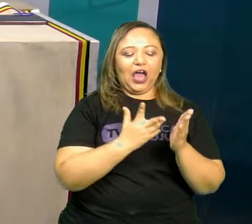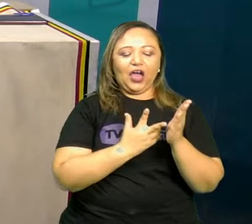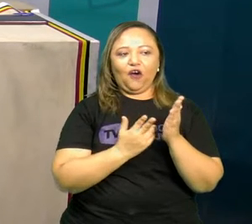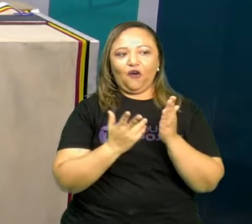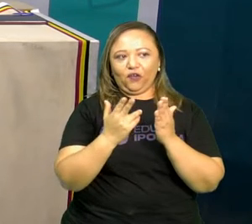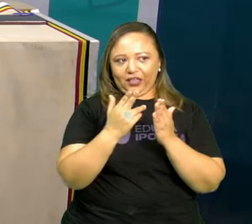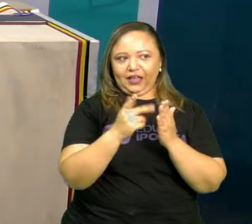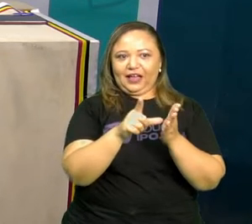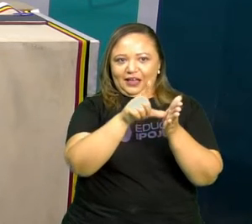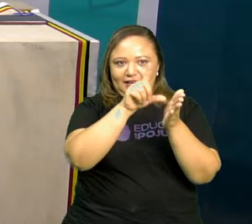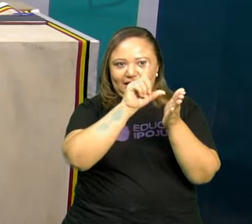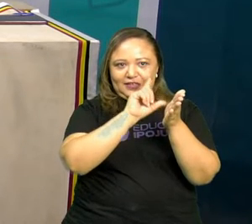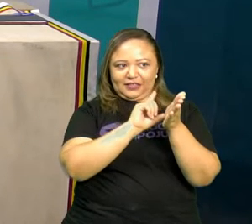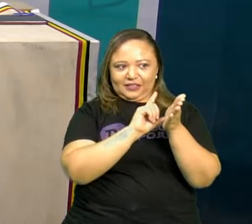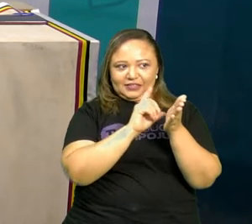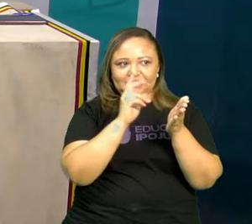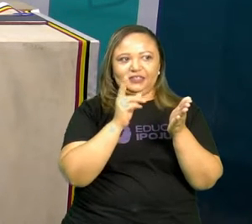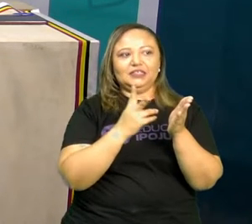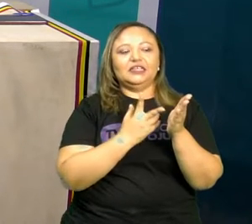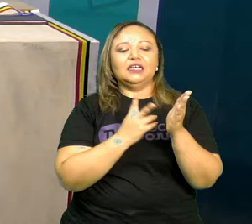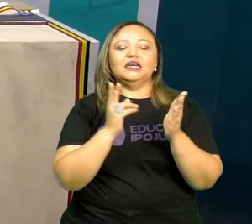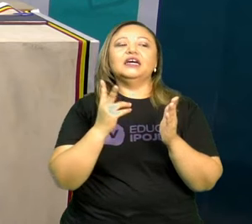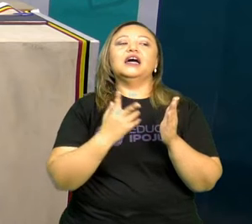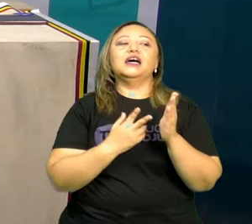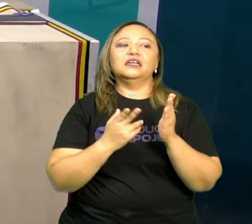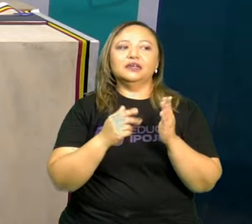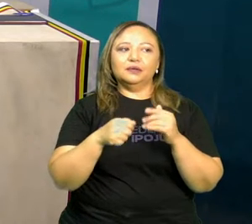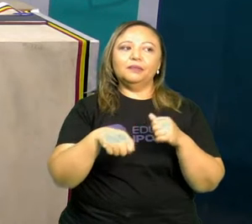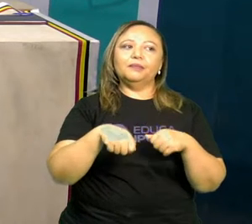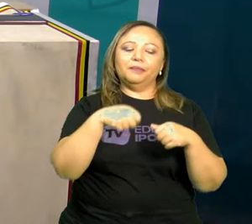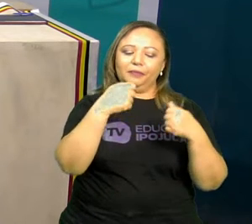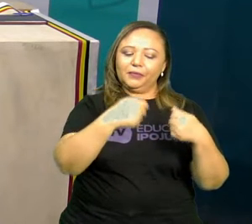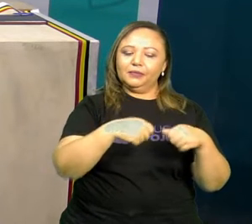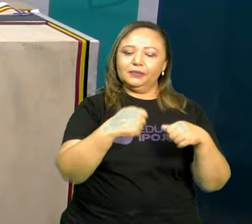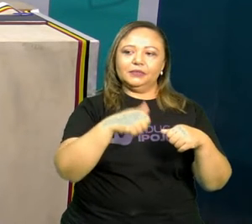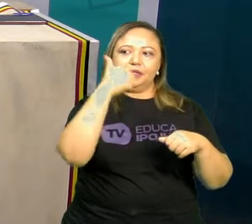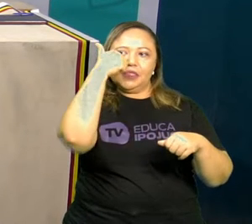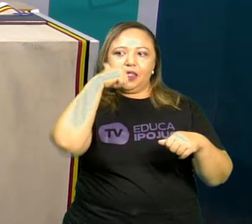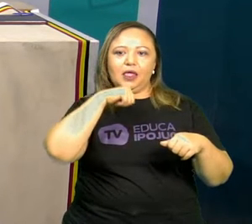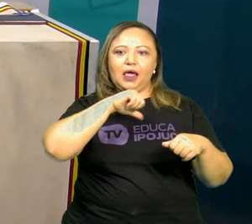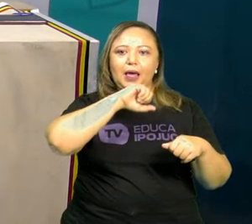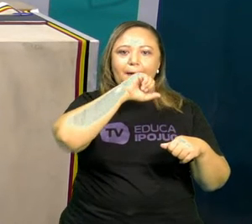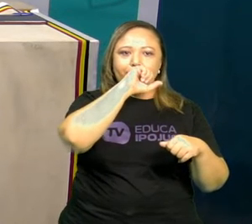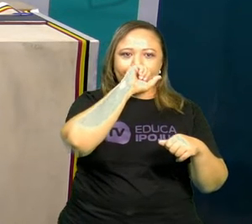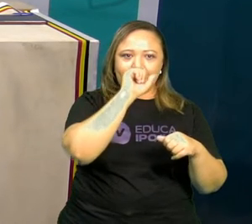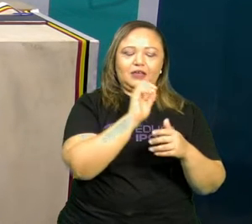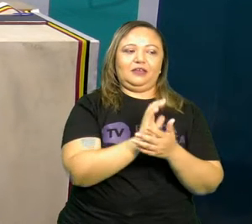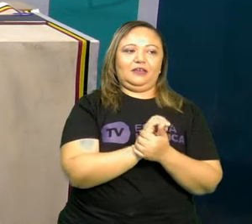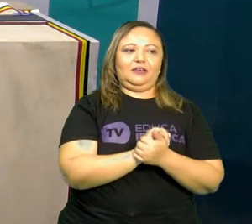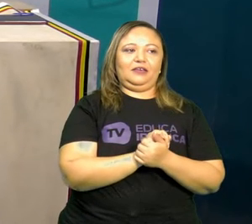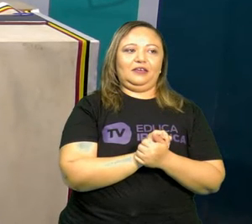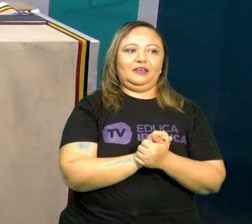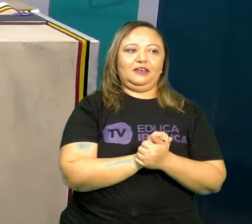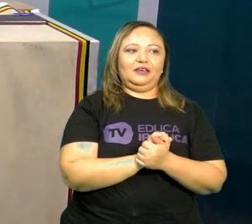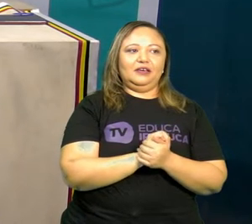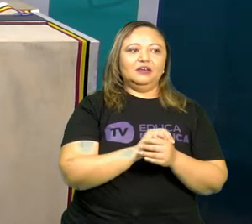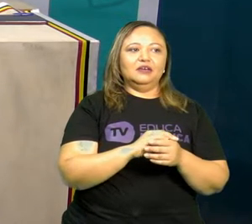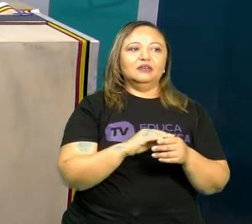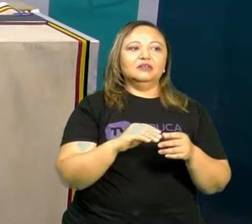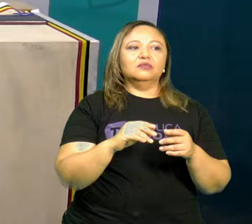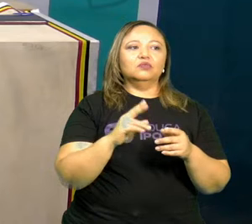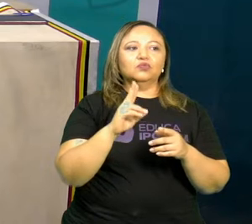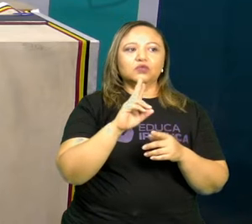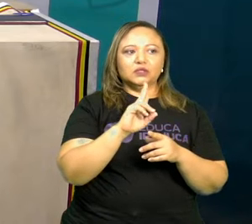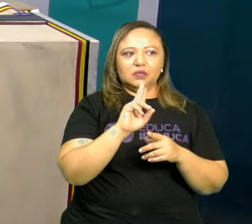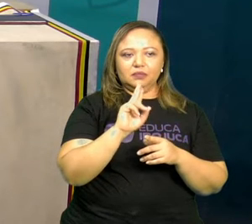recortar o peixinho, para usar a tesoura, precisa da ajuda da mamãe para não se machucar. Você vai